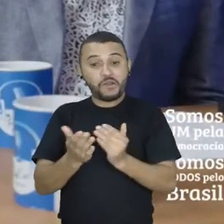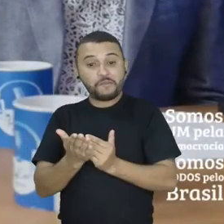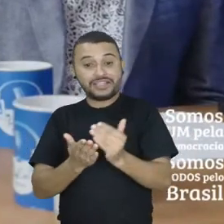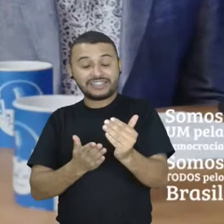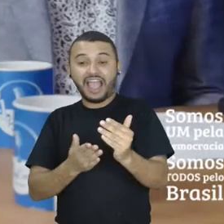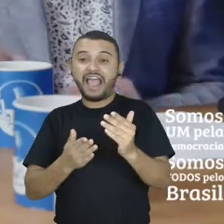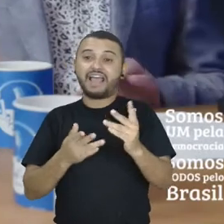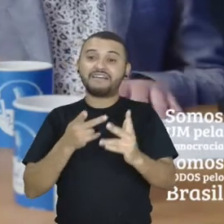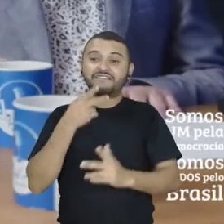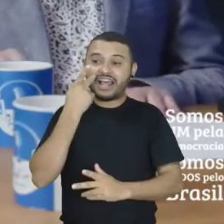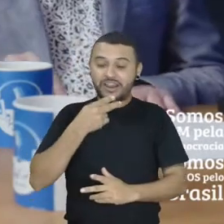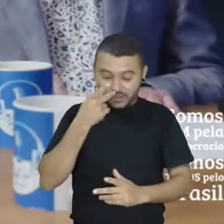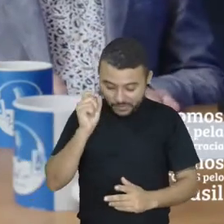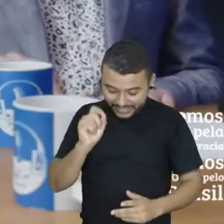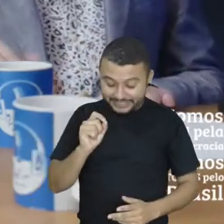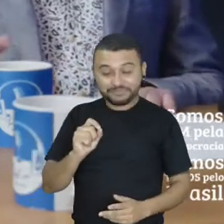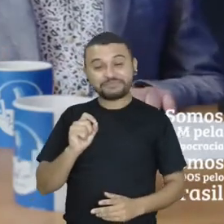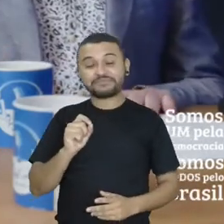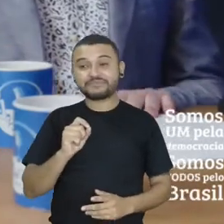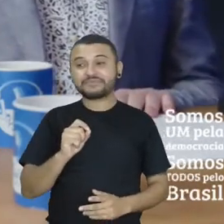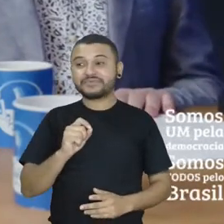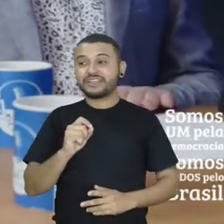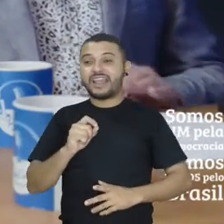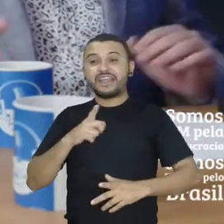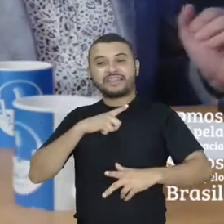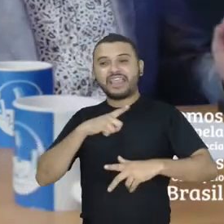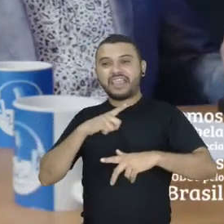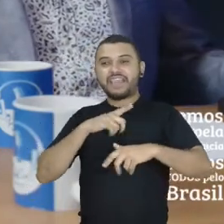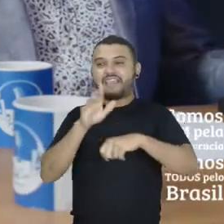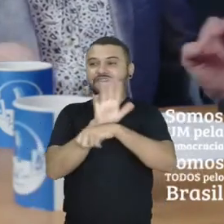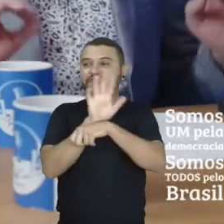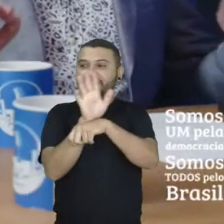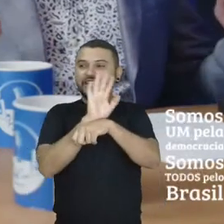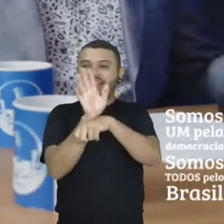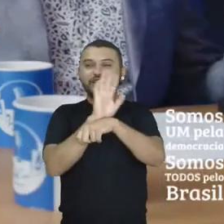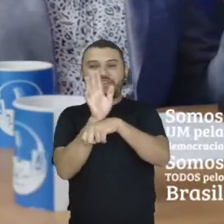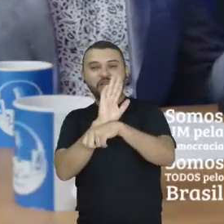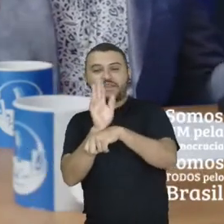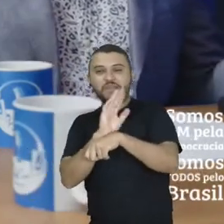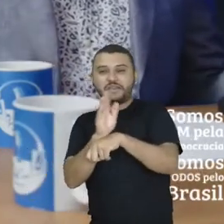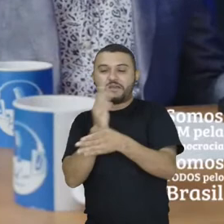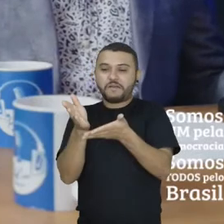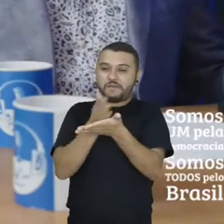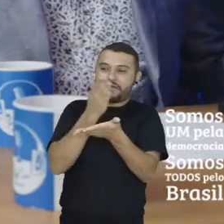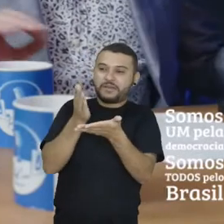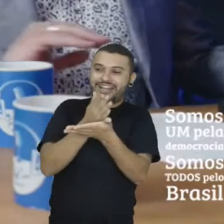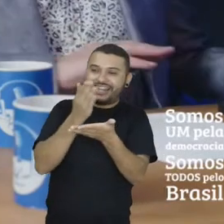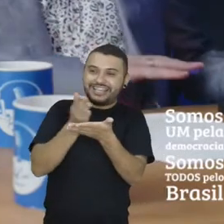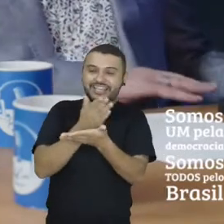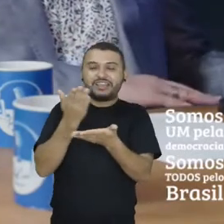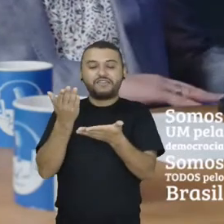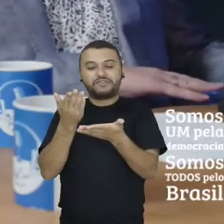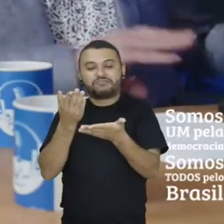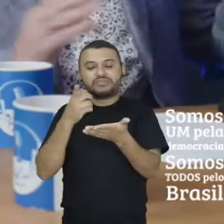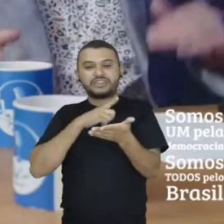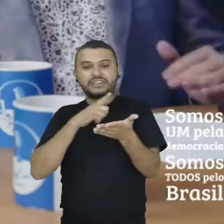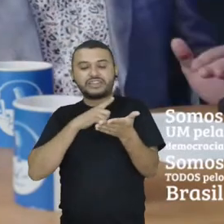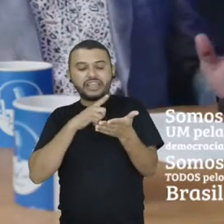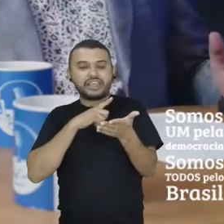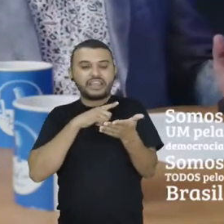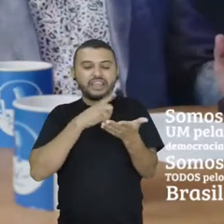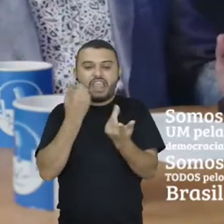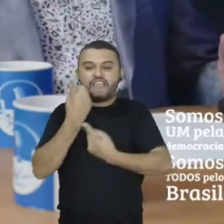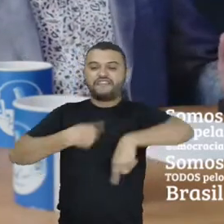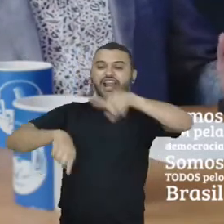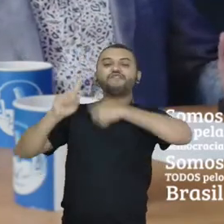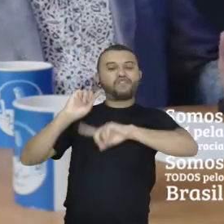começar falando do que, olha, em filmes, em livros, tem uma coisa chamada plot twist, que é assim, quando tem uma